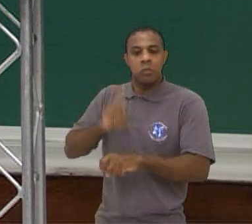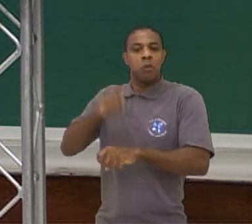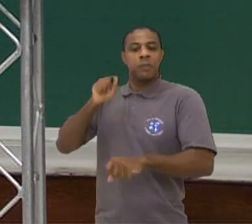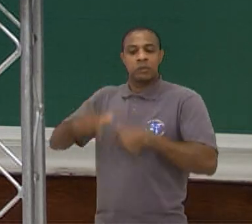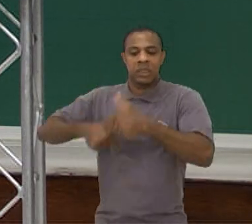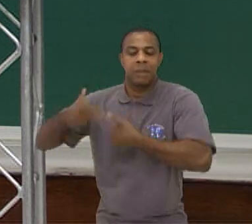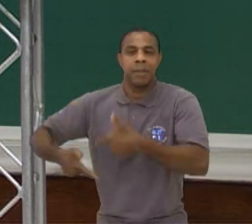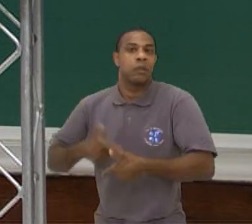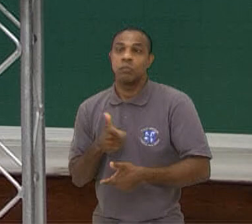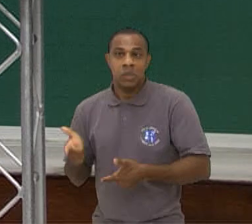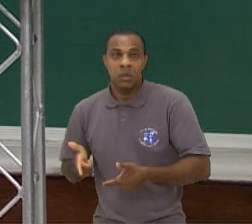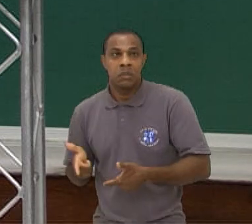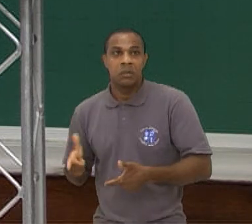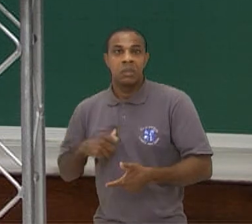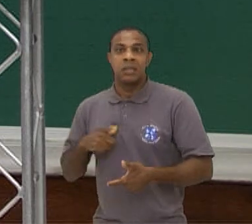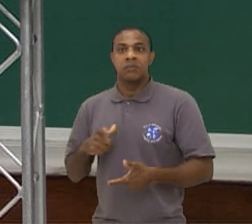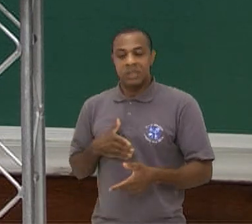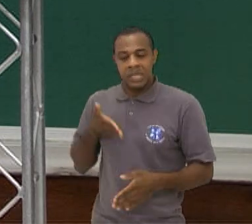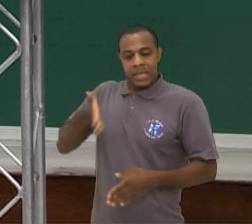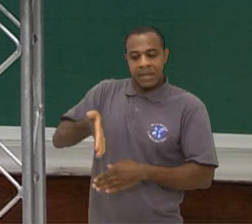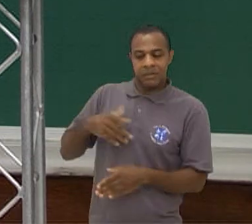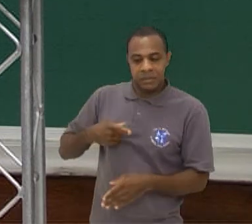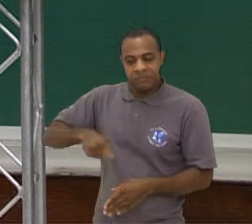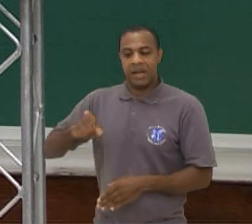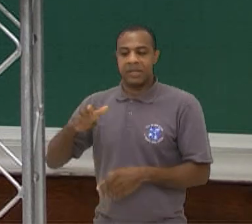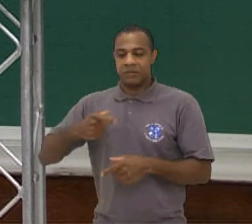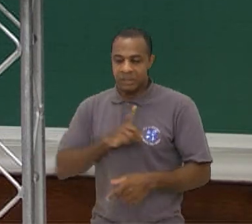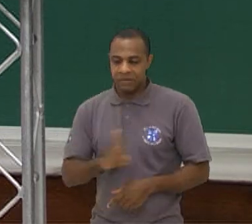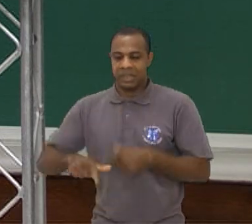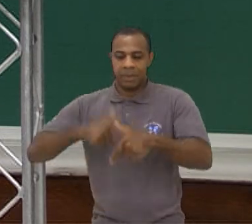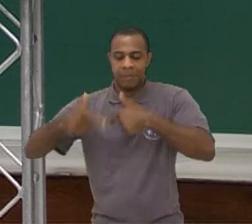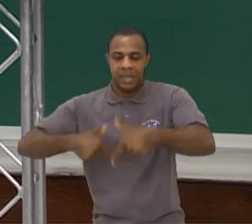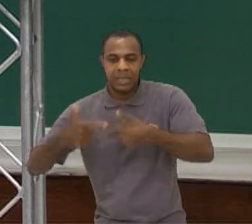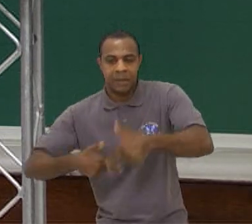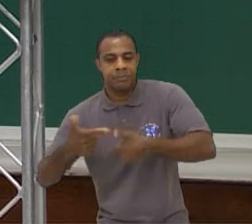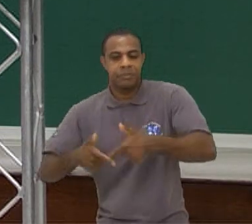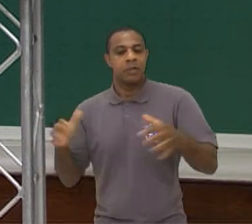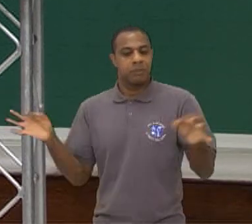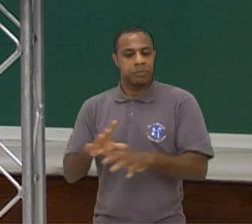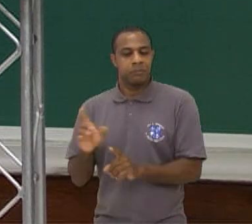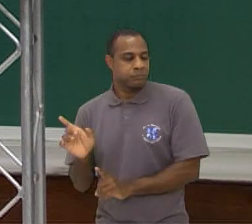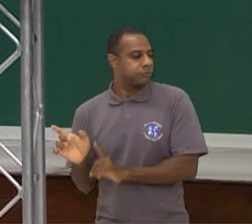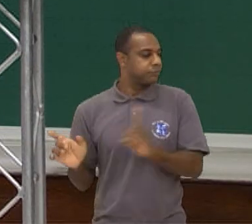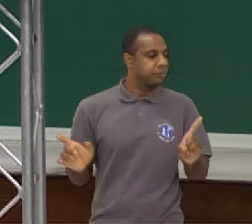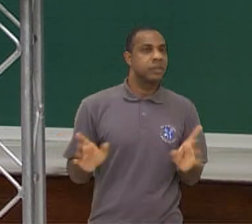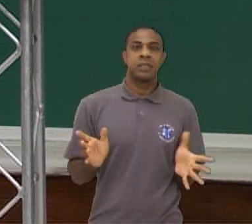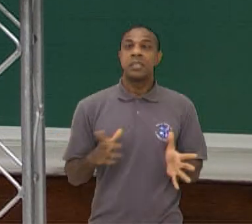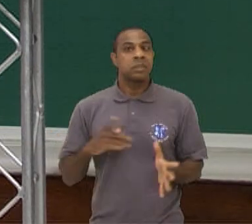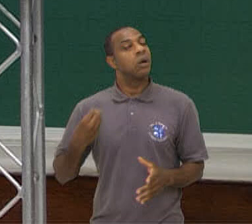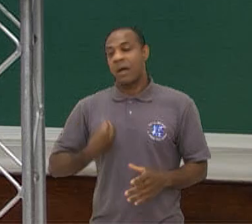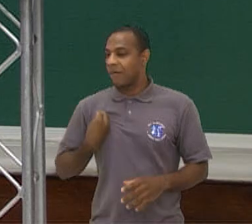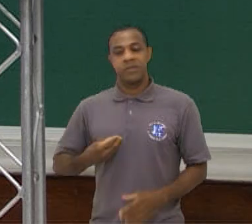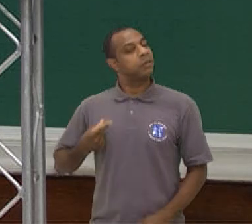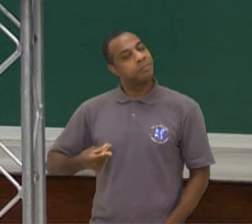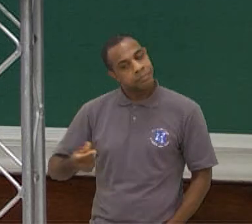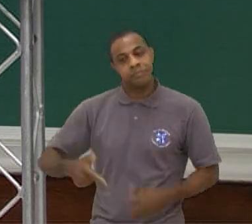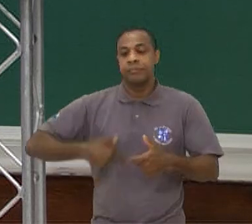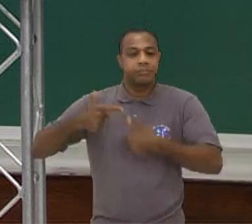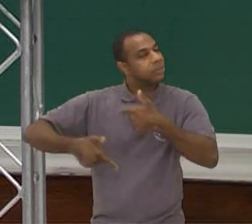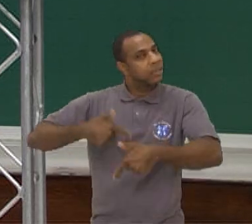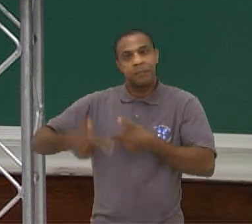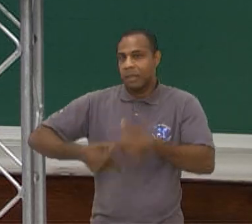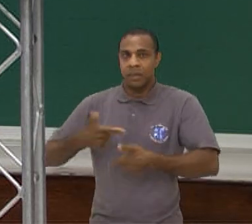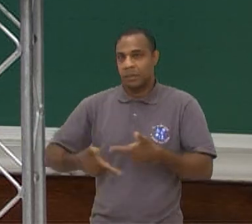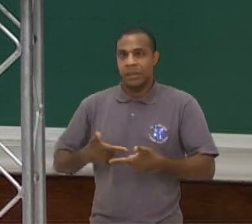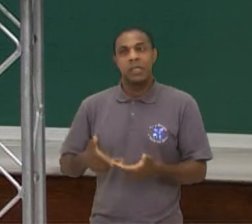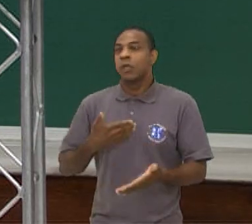de trabalho, quando você entra, está trabalhando, até o momento que você sai do seu trabalho. Ela influencia a vida toda do trabalhador, em todas